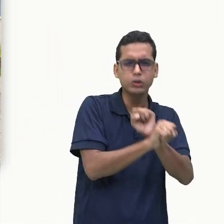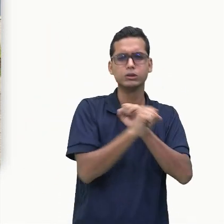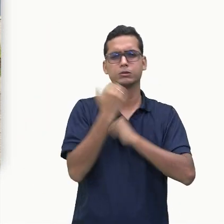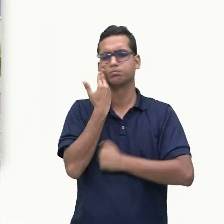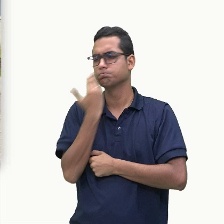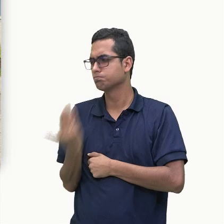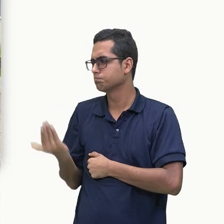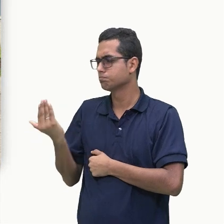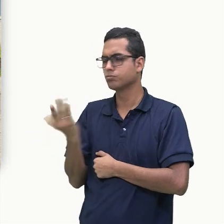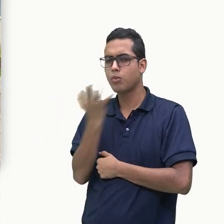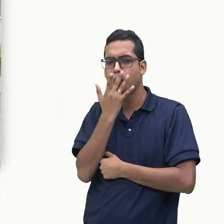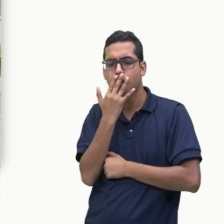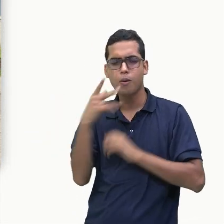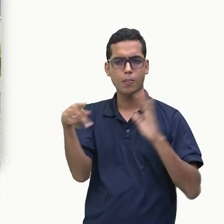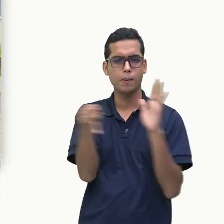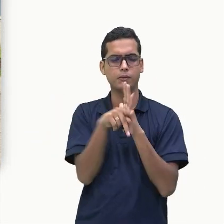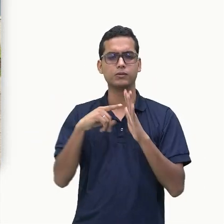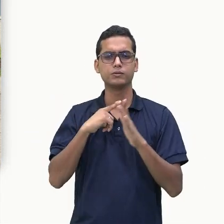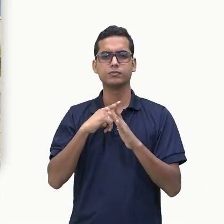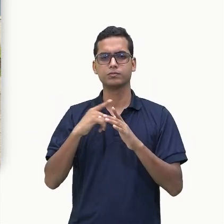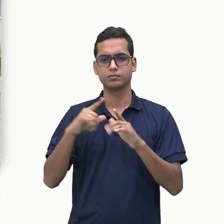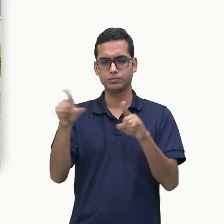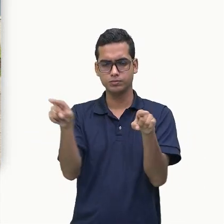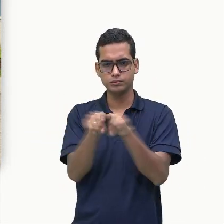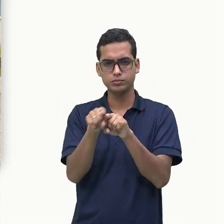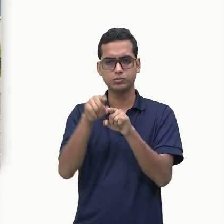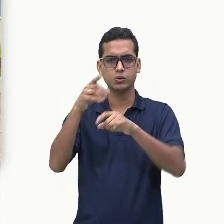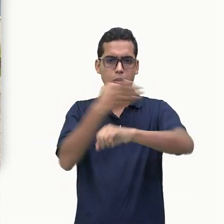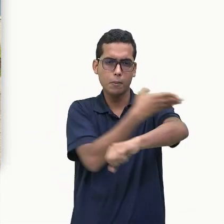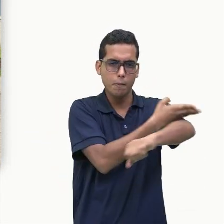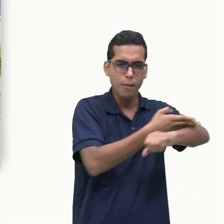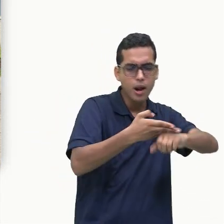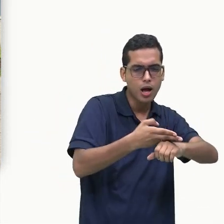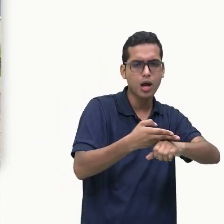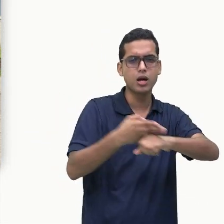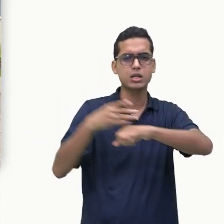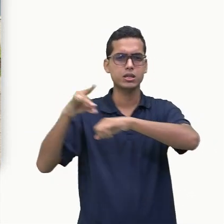a cor preta e o branco para ter essas tonalidades. Então,